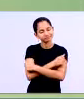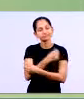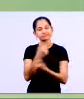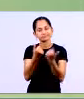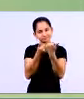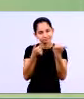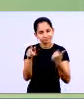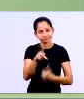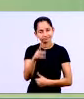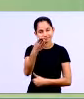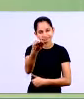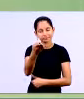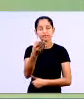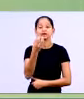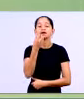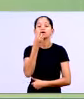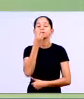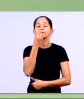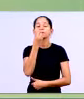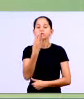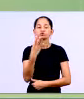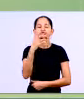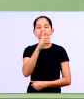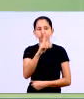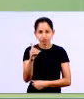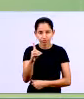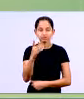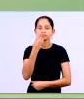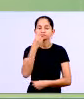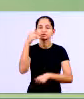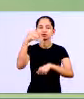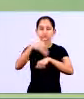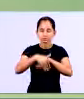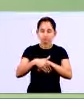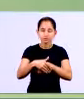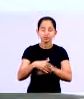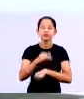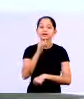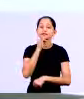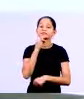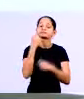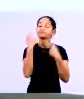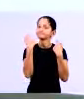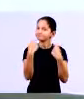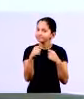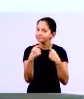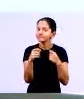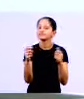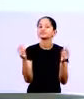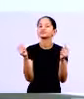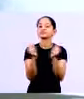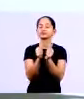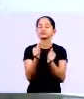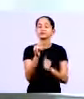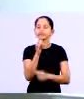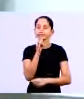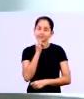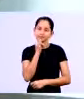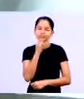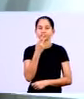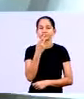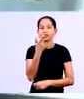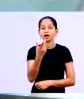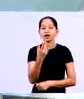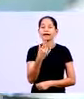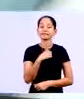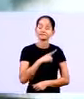Bem, bom dia, boa tarde, boa noite. Tem hífen quando se refere a substantivo, viu, pessoal? Por exemplo, se eu digo tenha